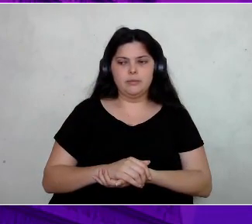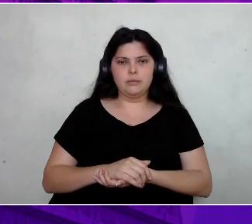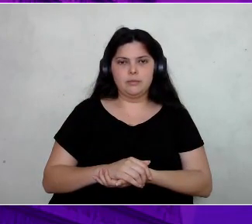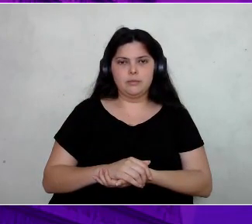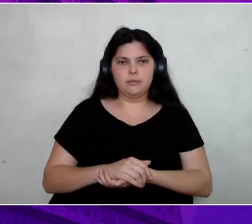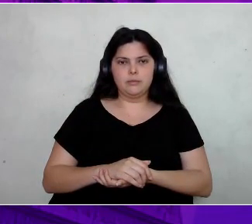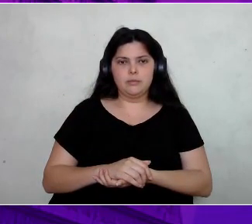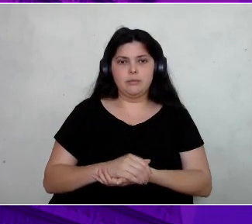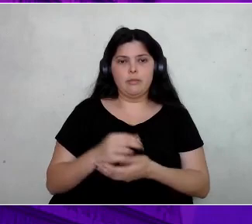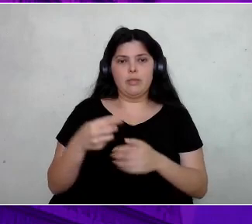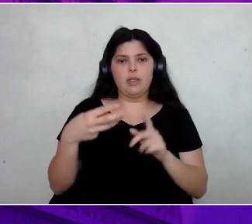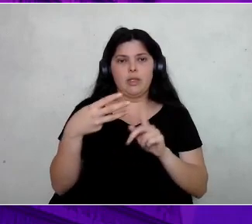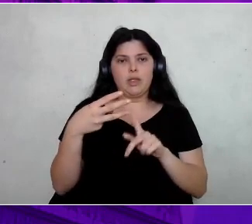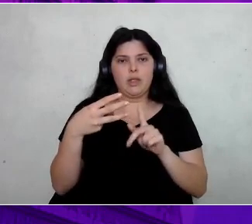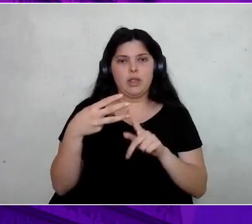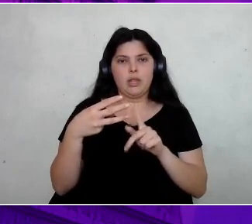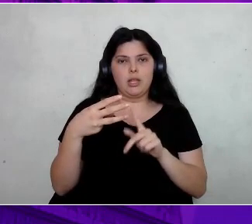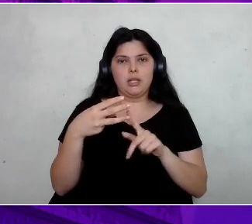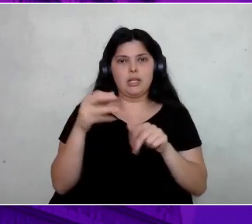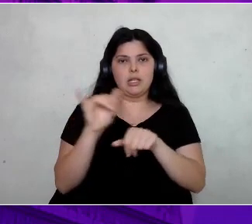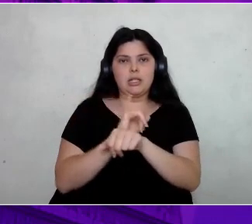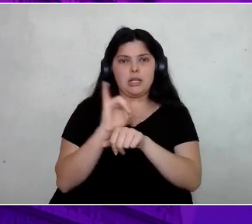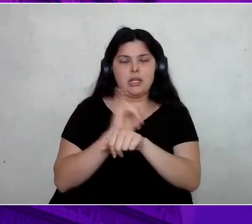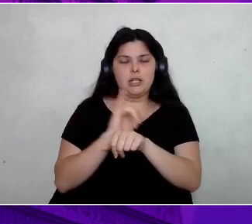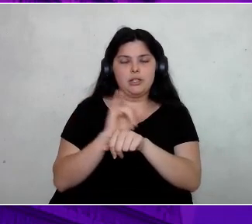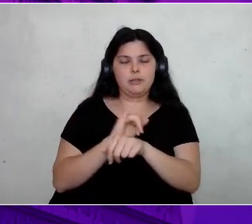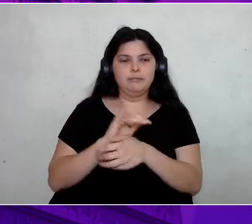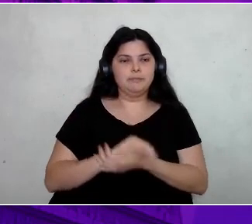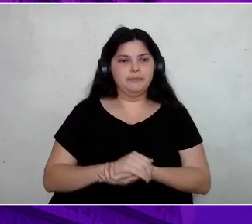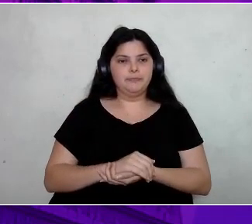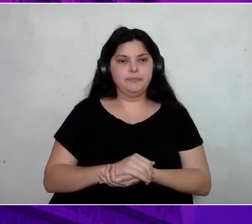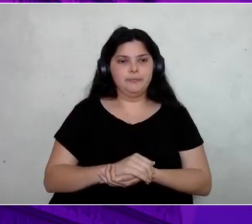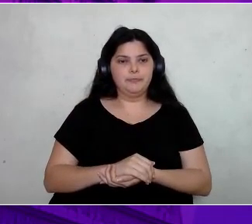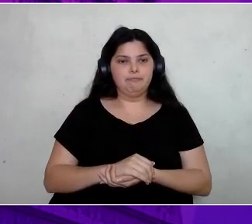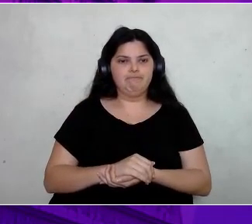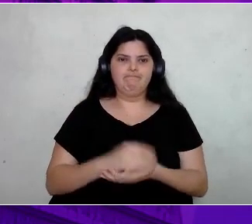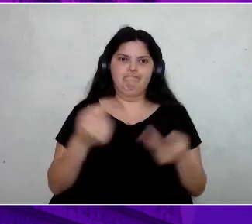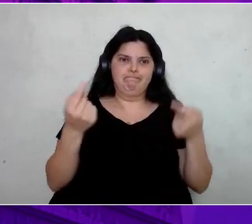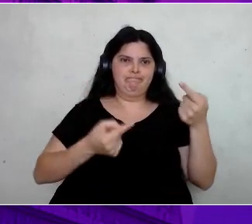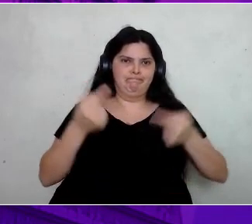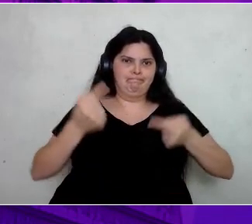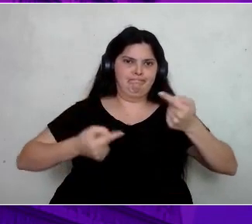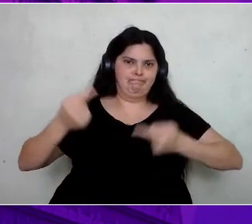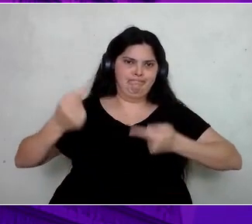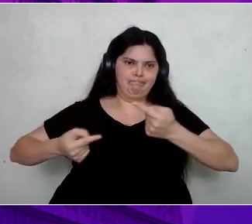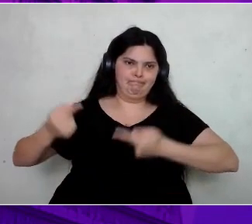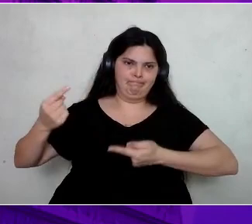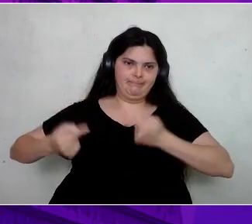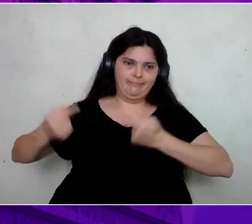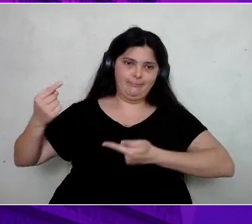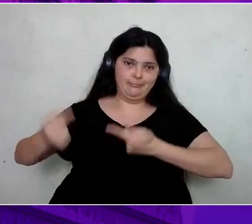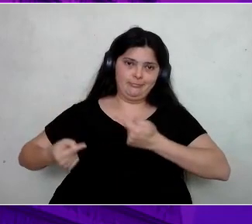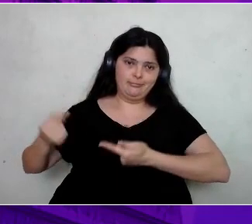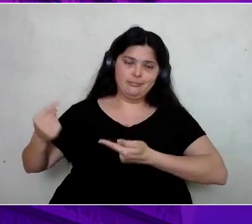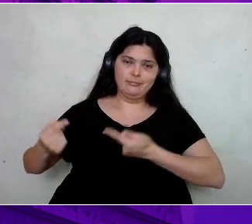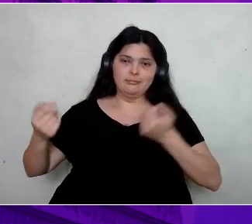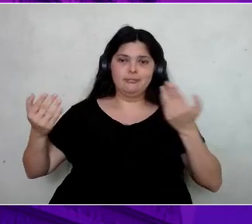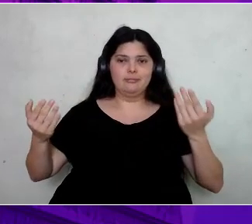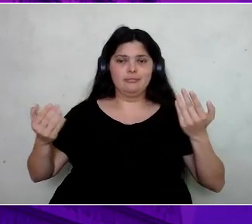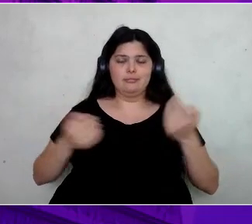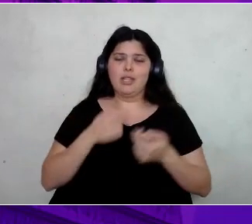Terceira estratégia. Essa é polêmica, mas eu acho que super faz